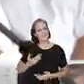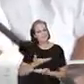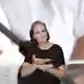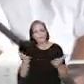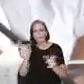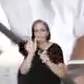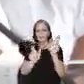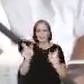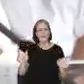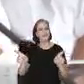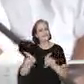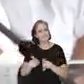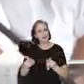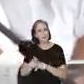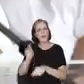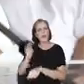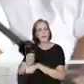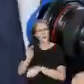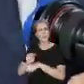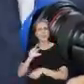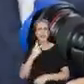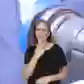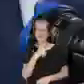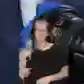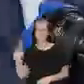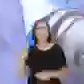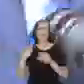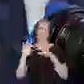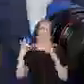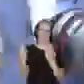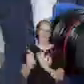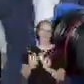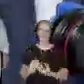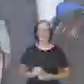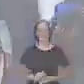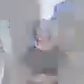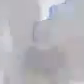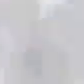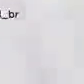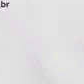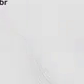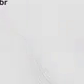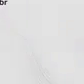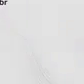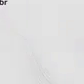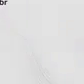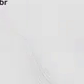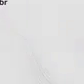referência como cidadão e para um norte de criação da sua família.